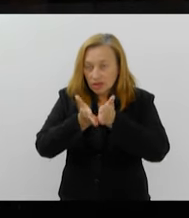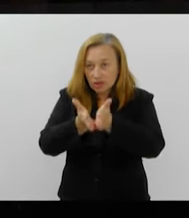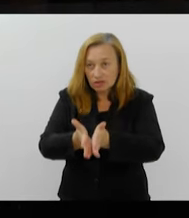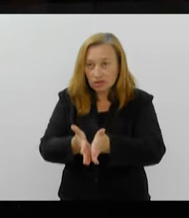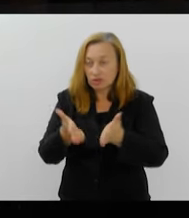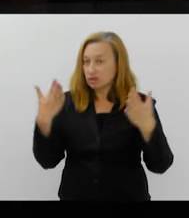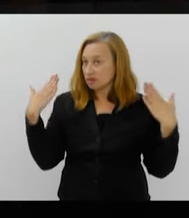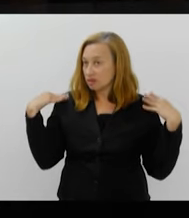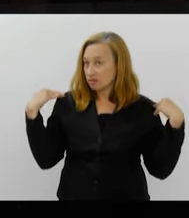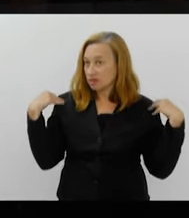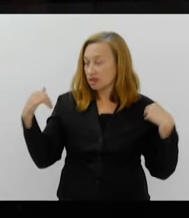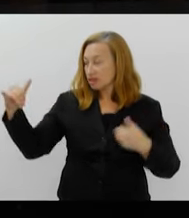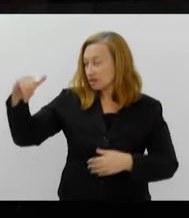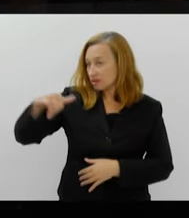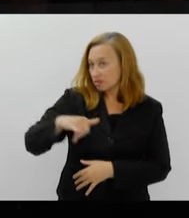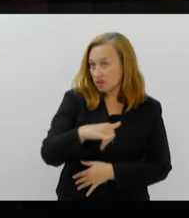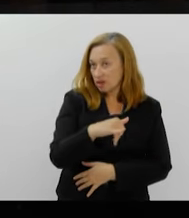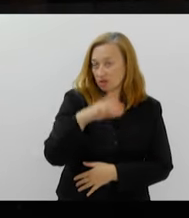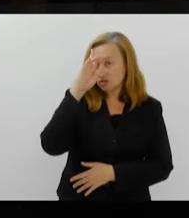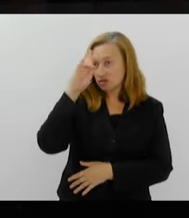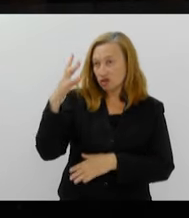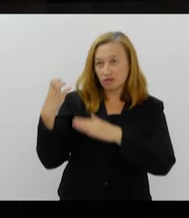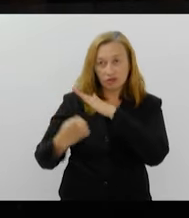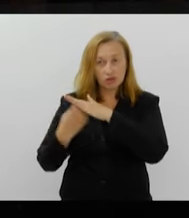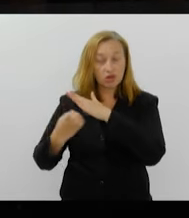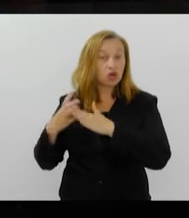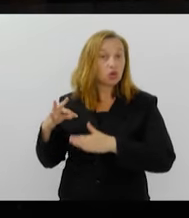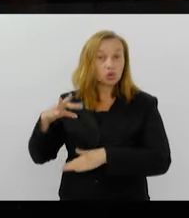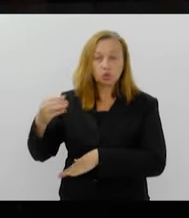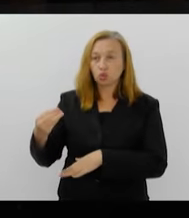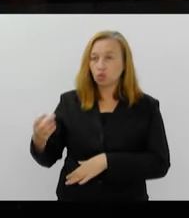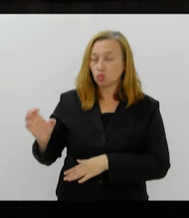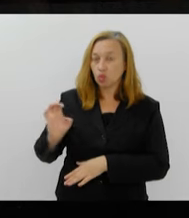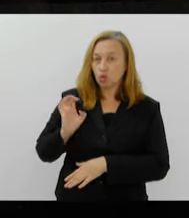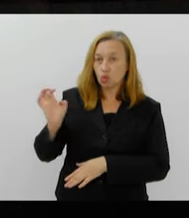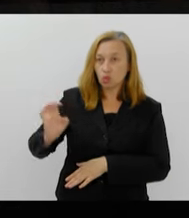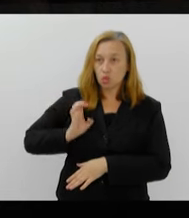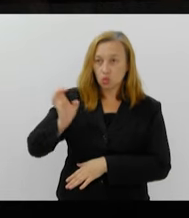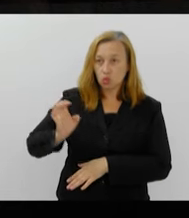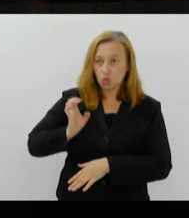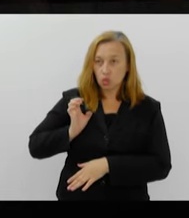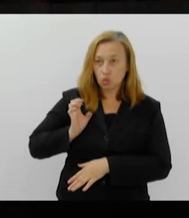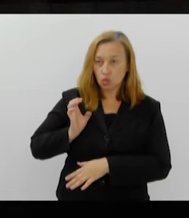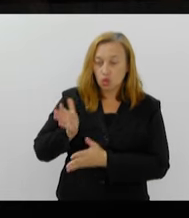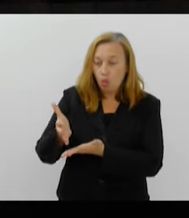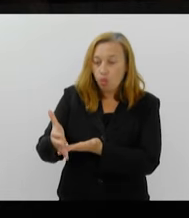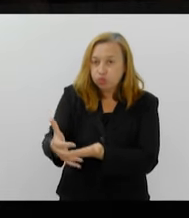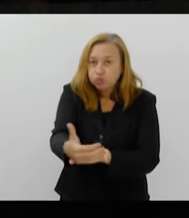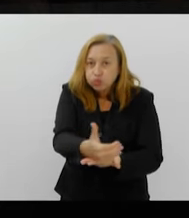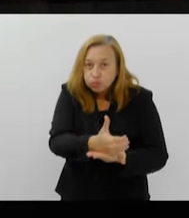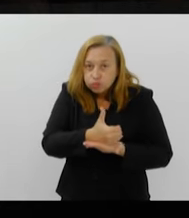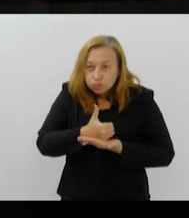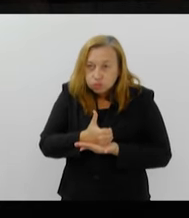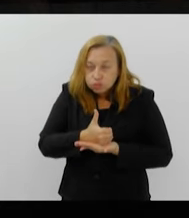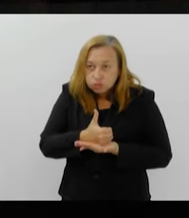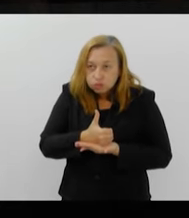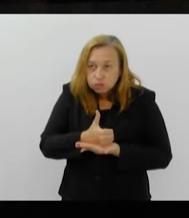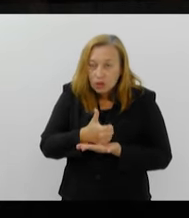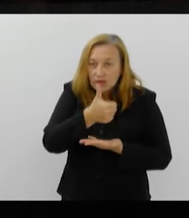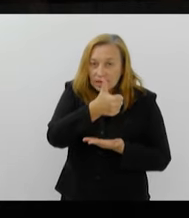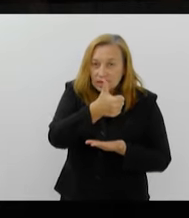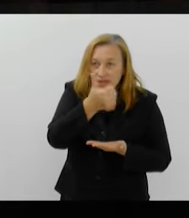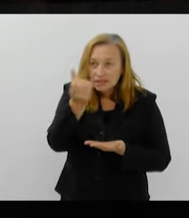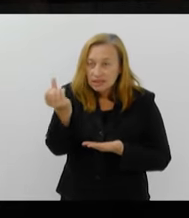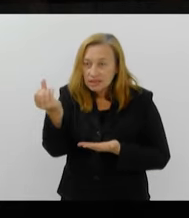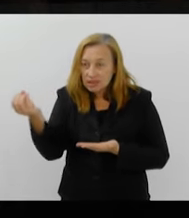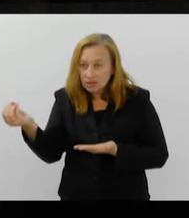e aviões de executivo, tudo dos ricos, que aumenta a receita de IPVA em 600 milhões de